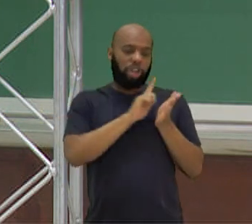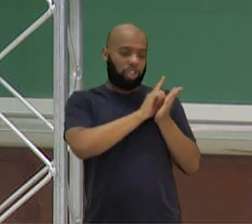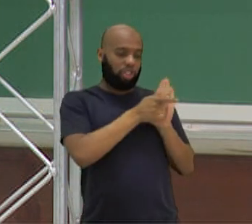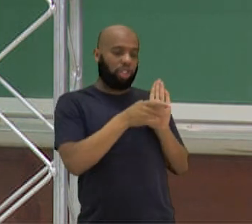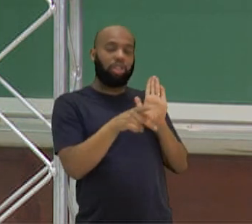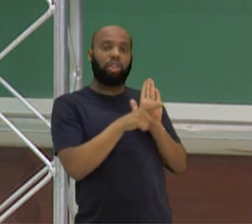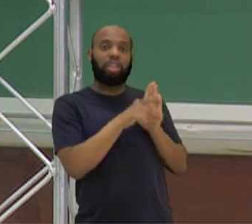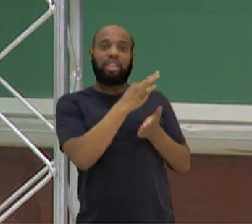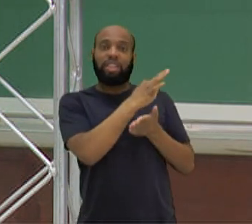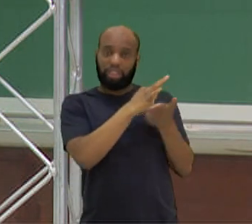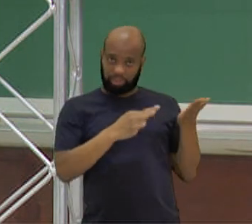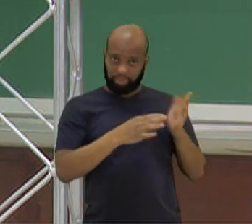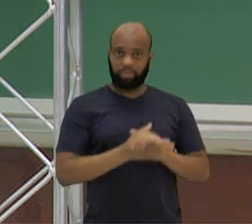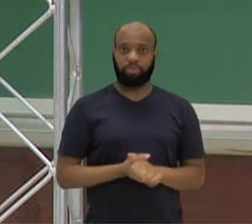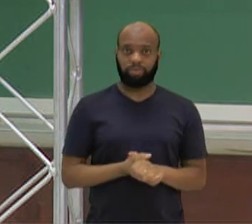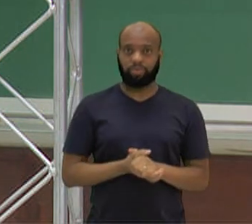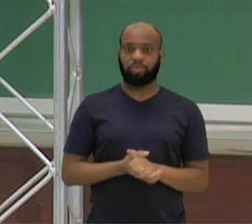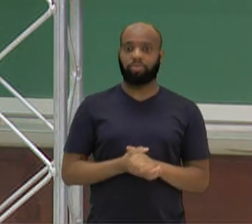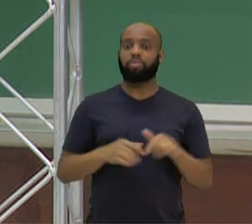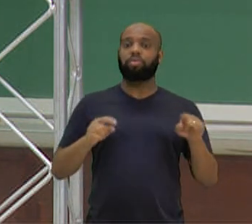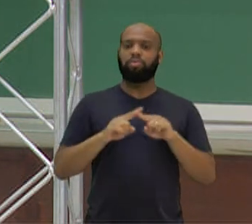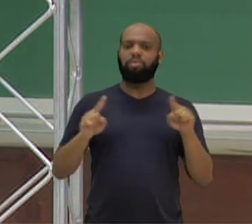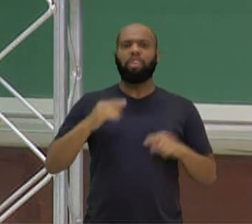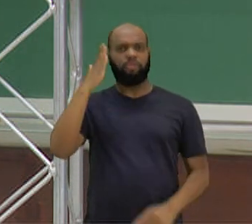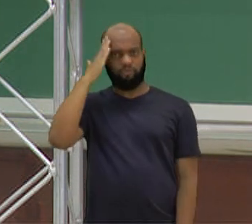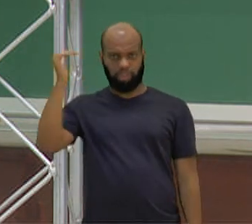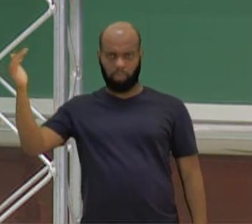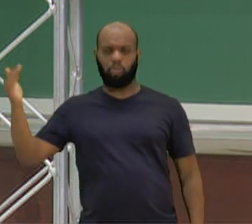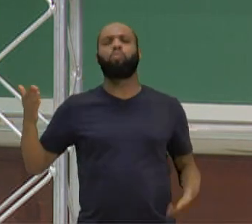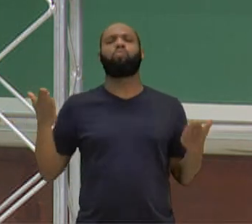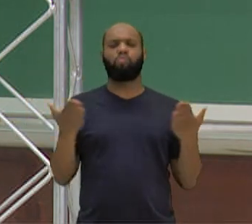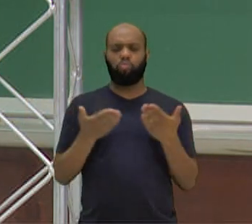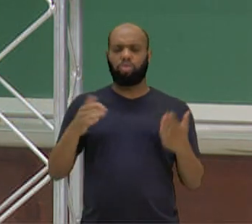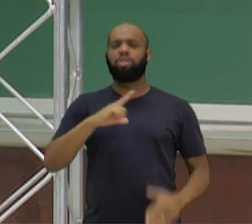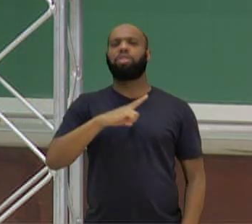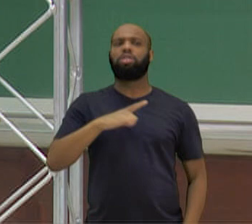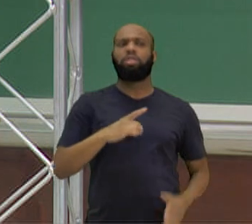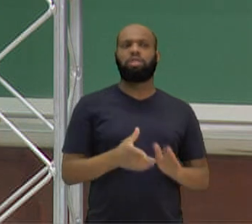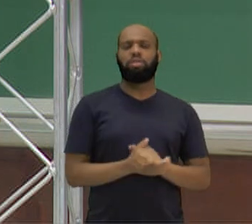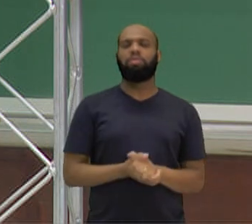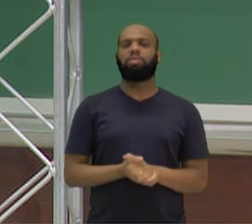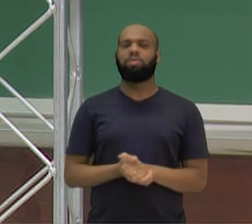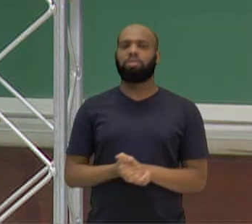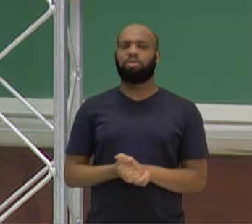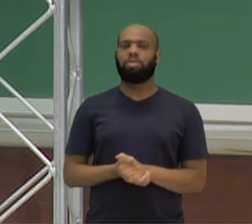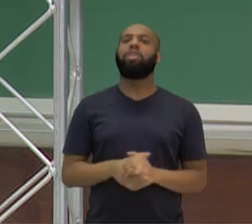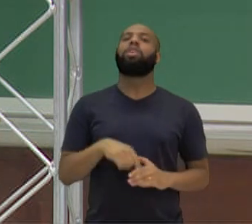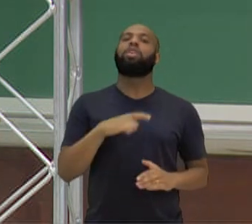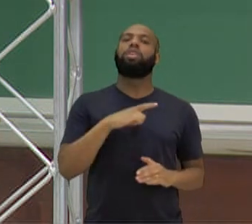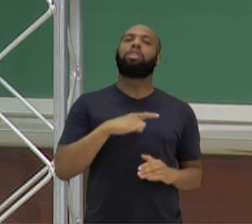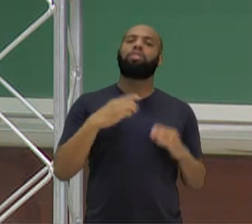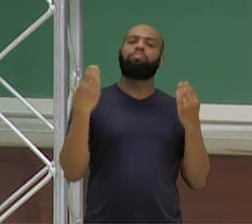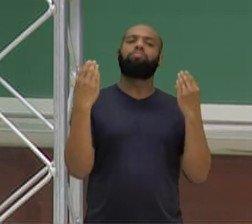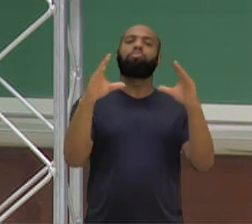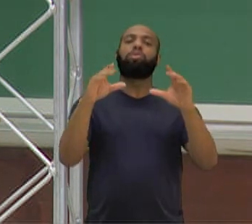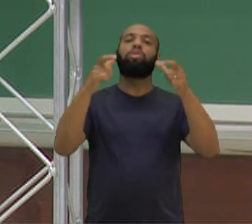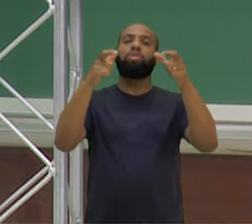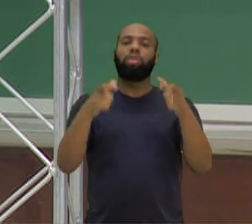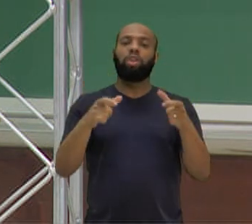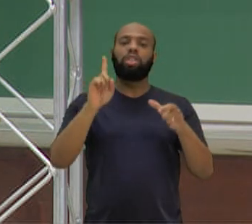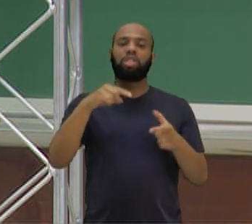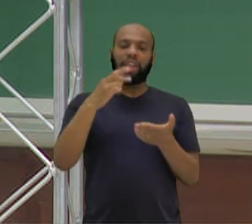textual que é muito conhecido hoje em dia. Ele é publicado em jornais,